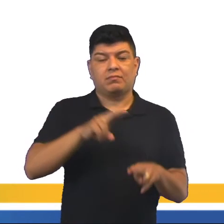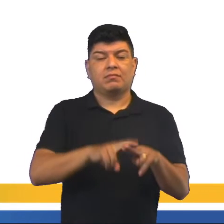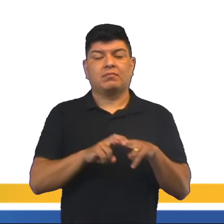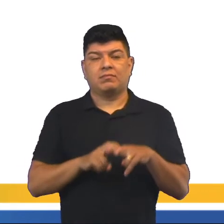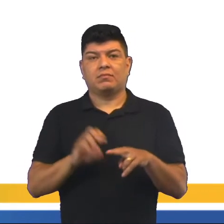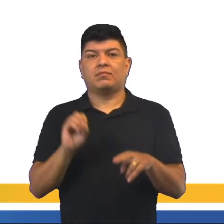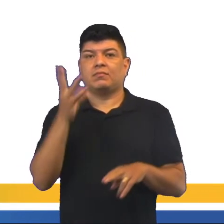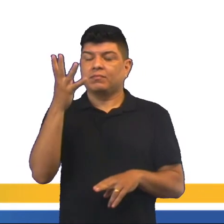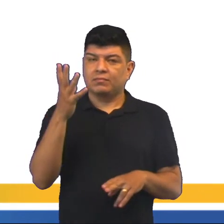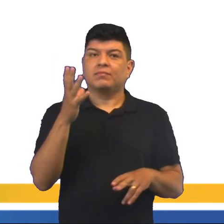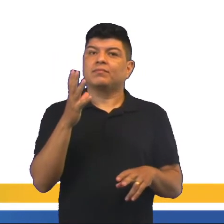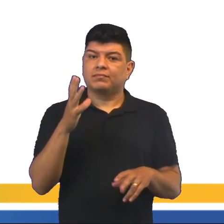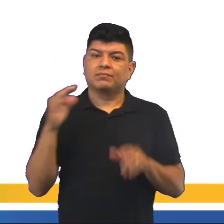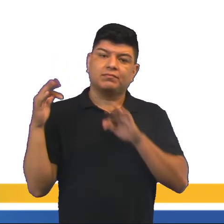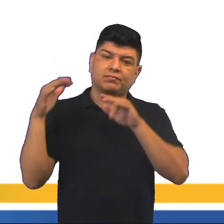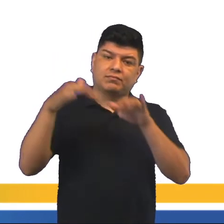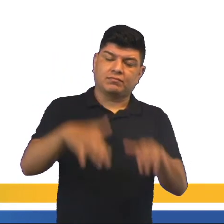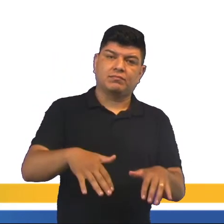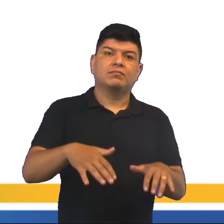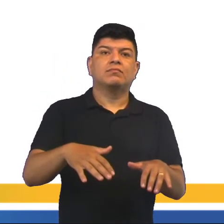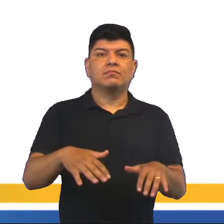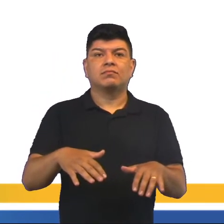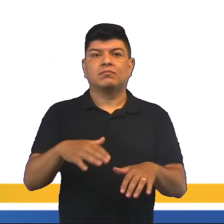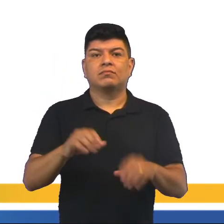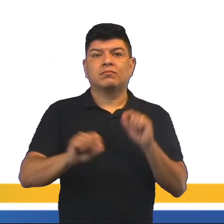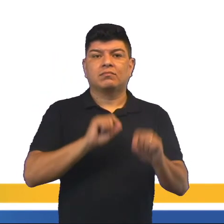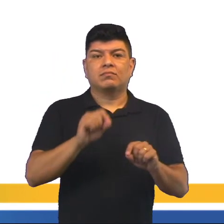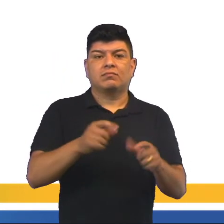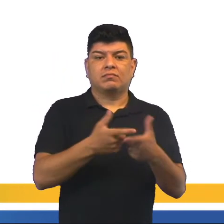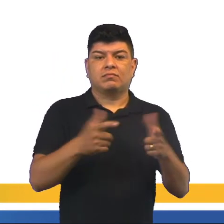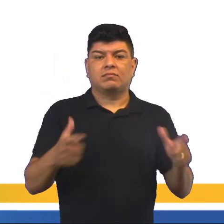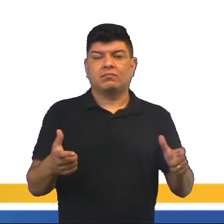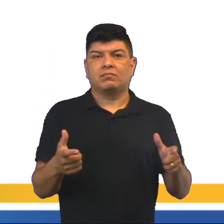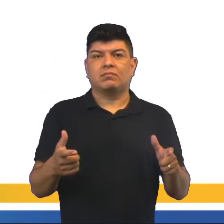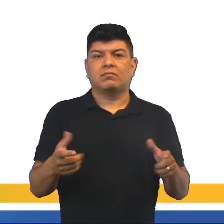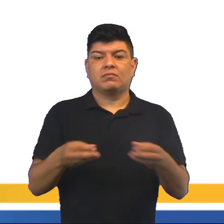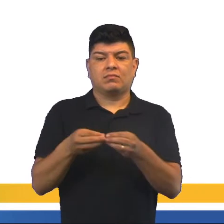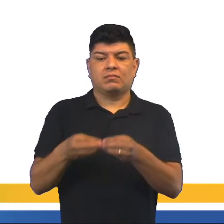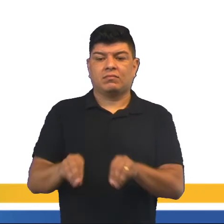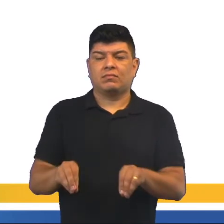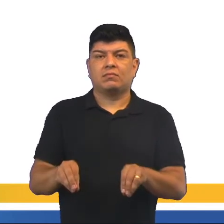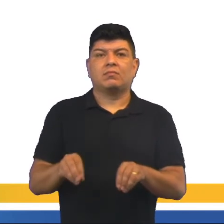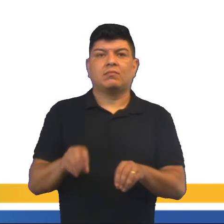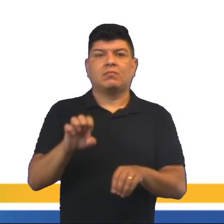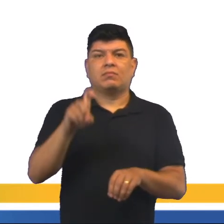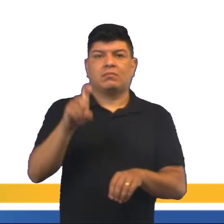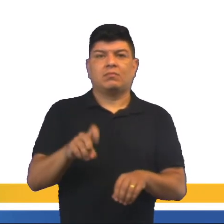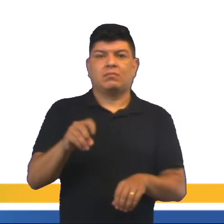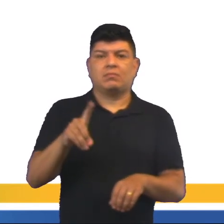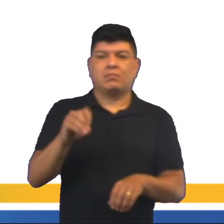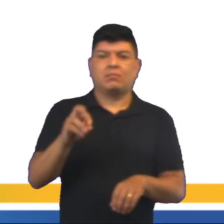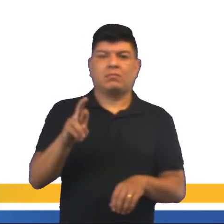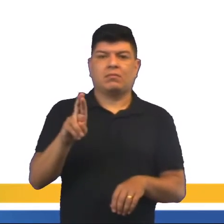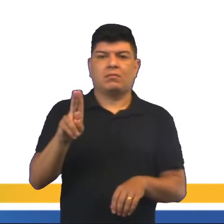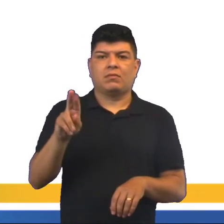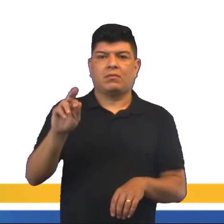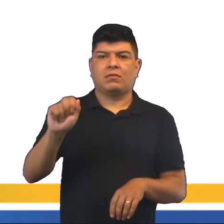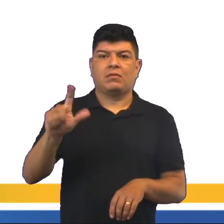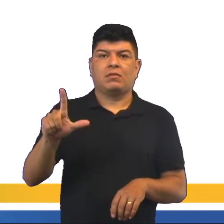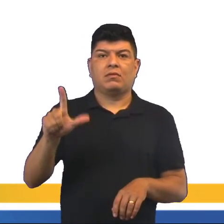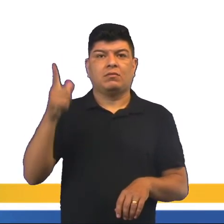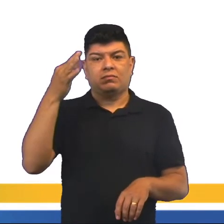no Brasil, mas que não há uma fiscalização em relação a isso. Teria que olhar se essas crianças estão ou não, né, na escola, e se estão